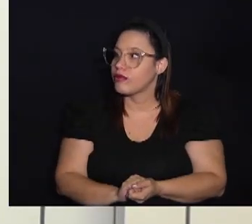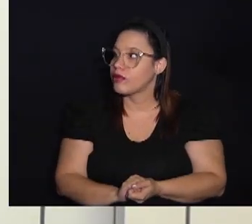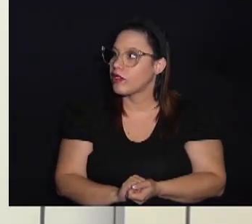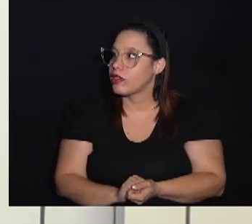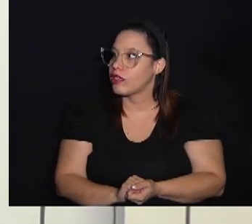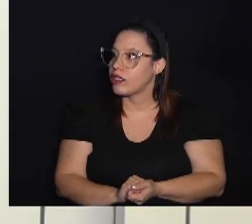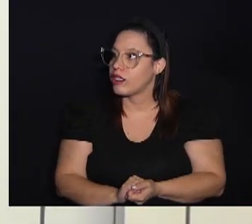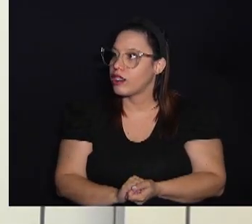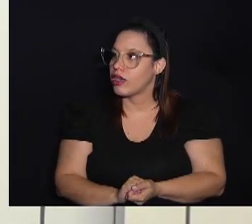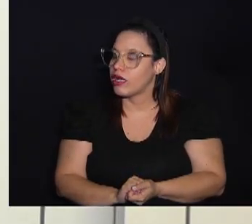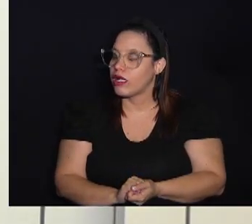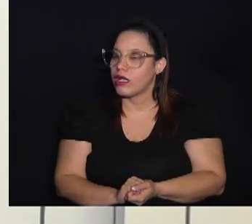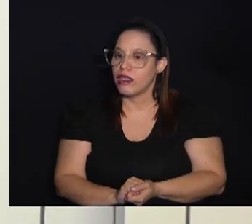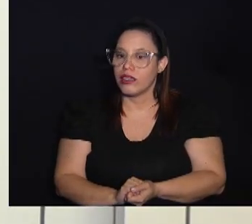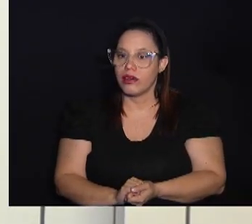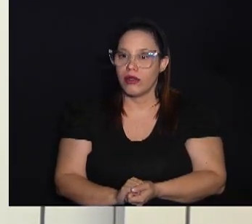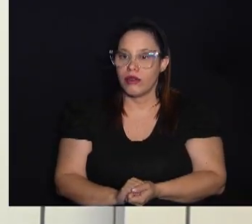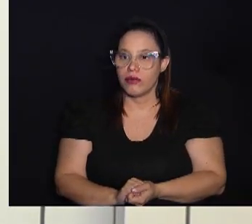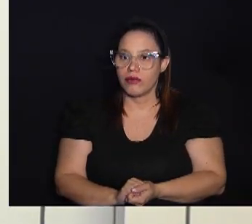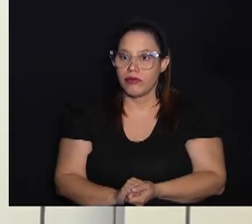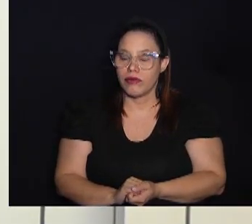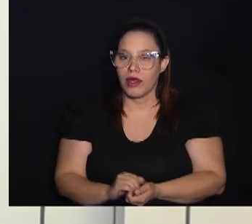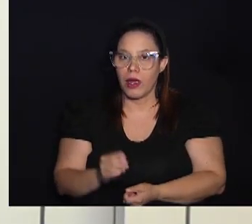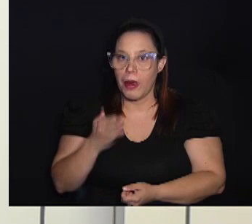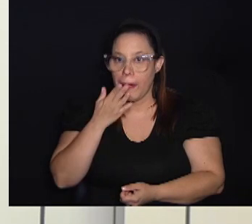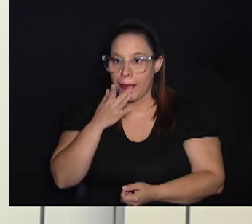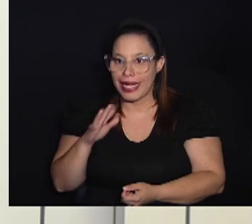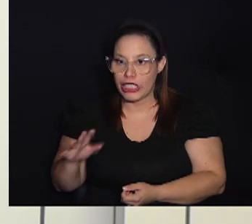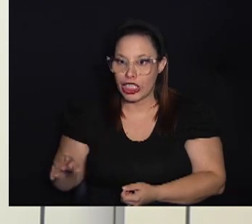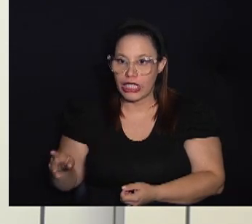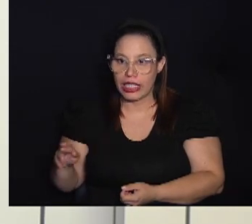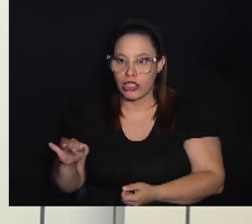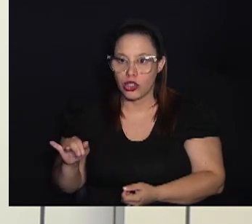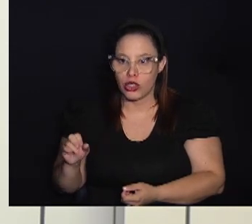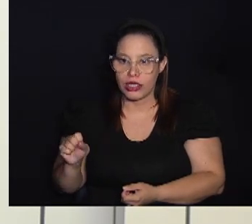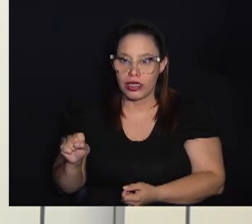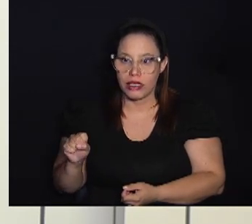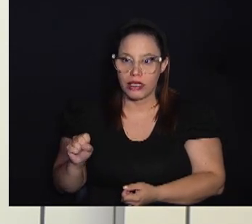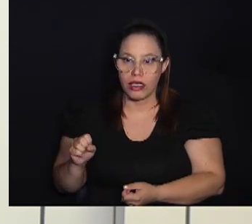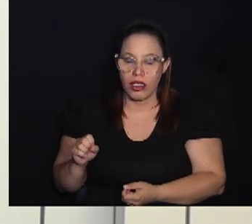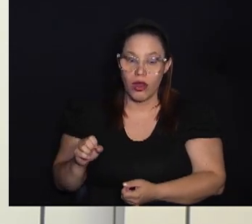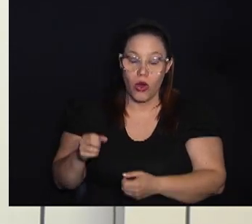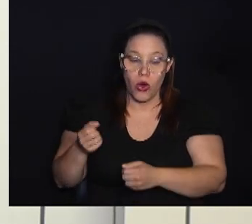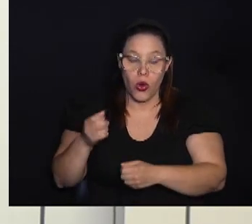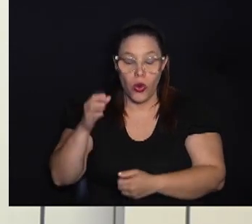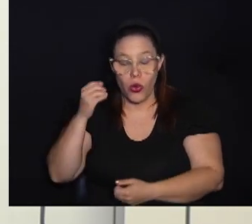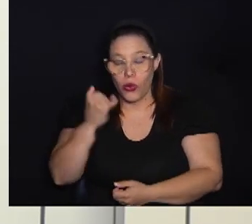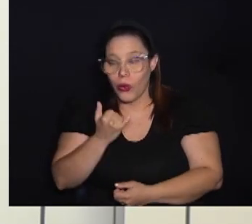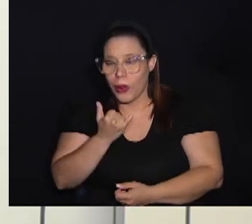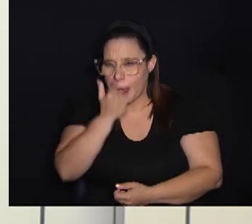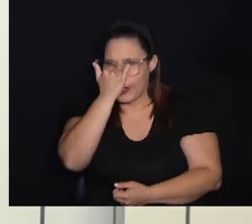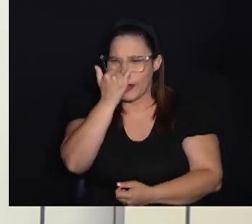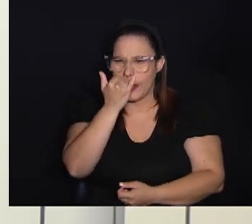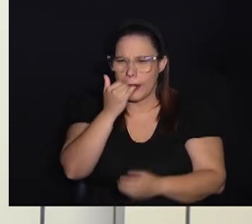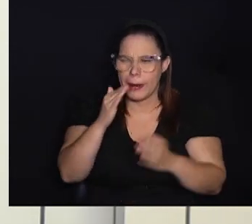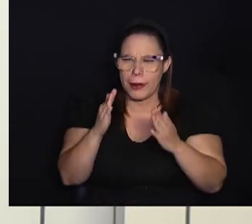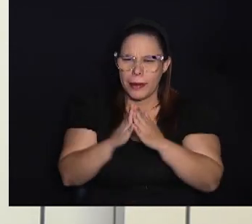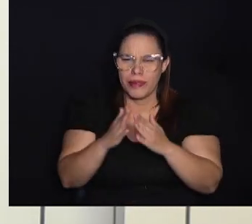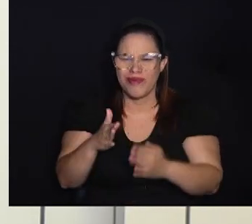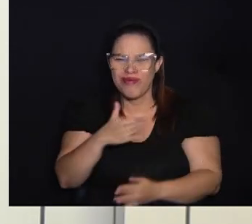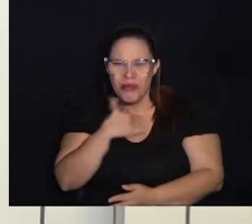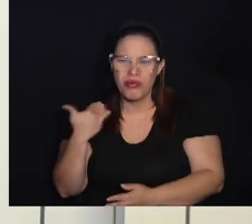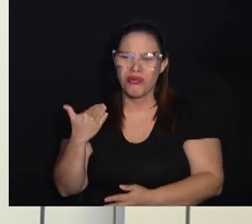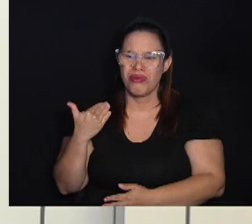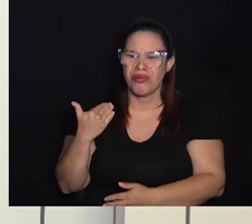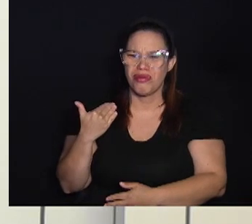Segundo a Sociedade Brasileira de Pediatria, no Brasil, os acidentes são a principal causa de mortes de